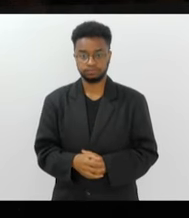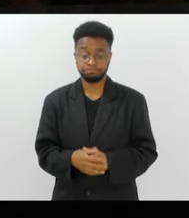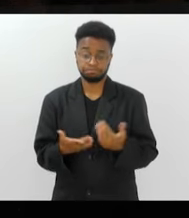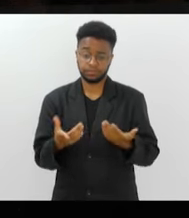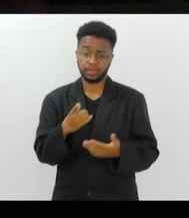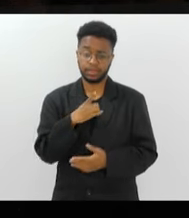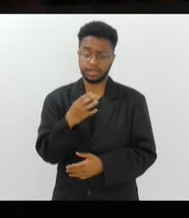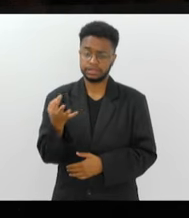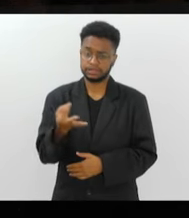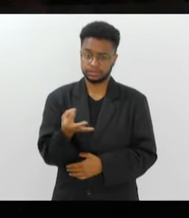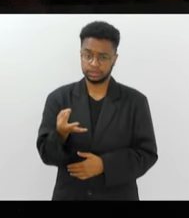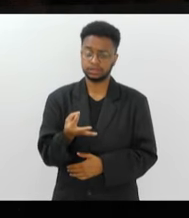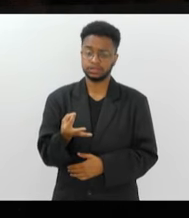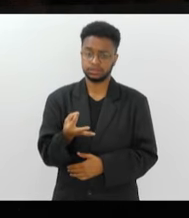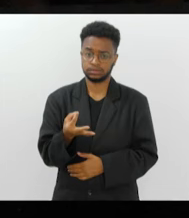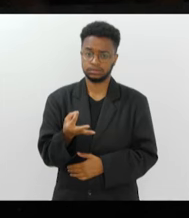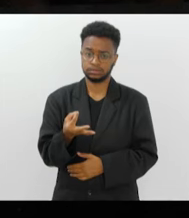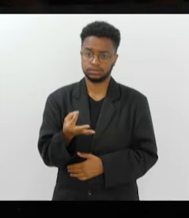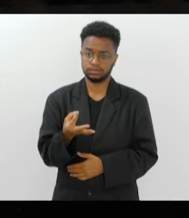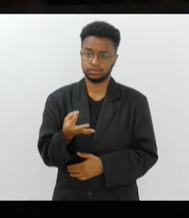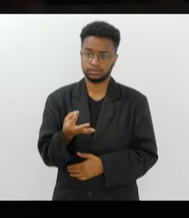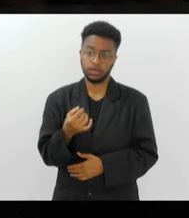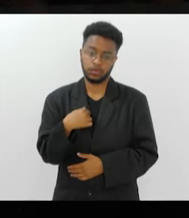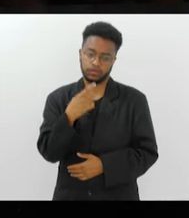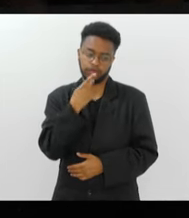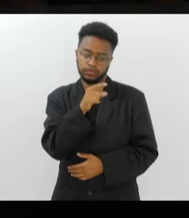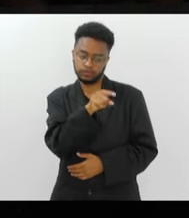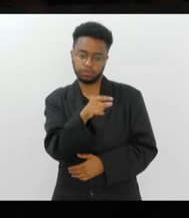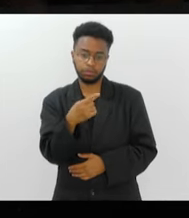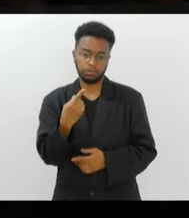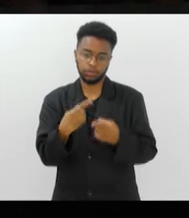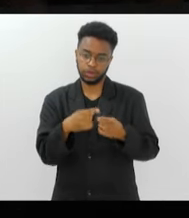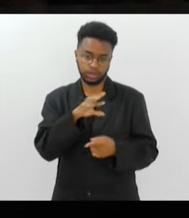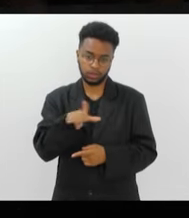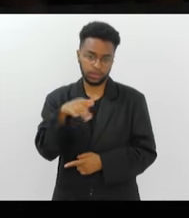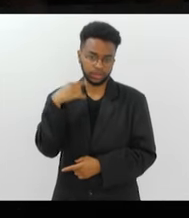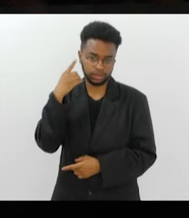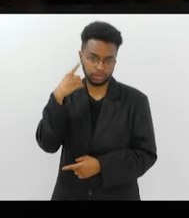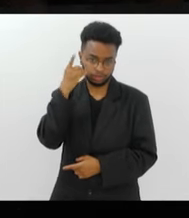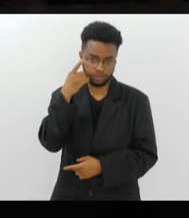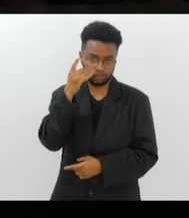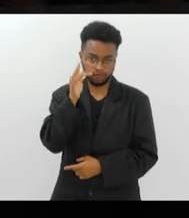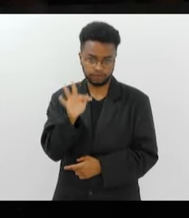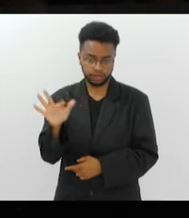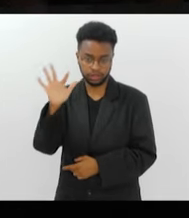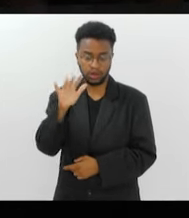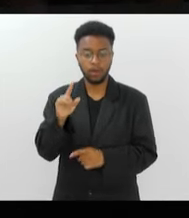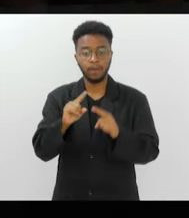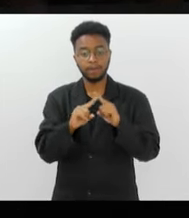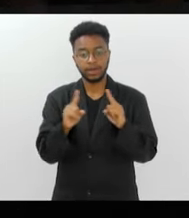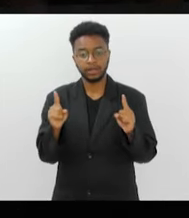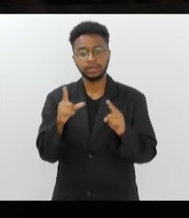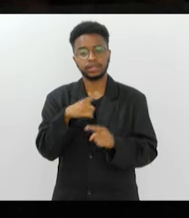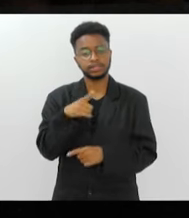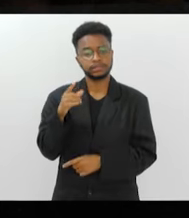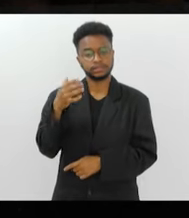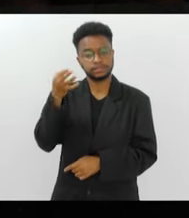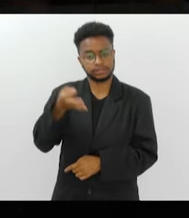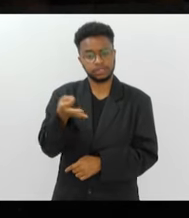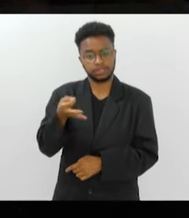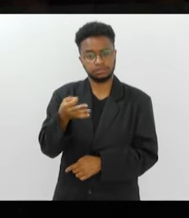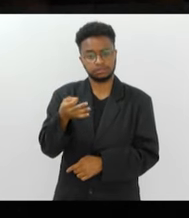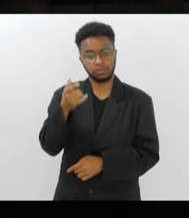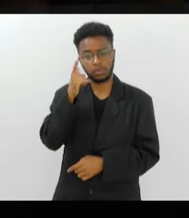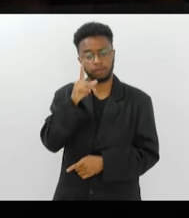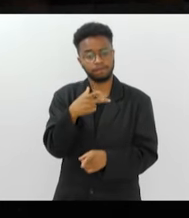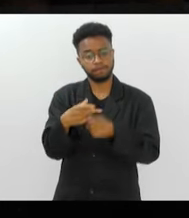Seguramente, estou falando da senhora, porque a senhora não é deputada federal, a senhora seria reeleita,